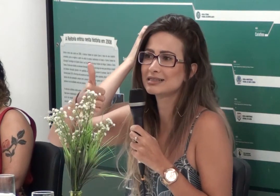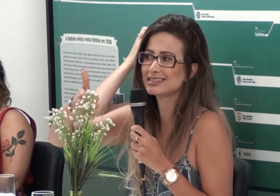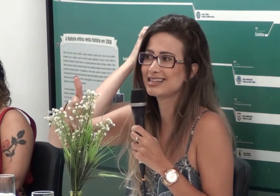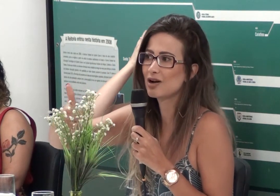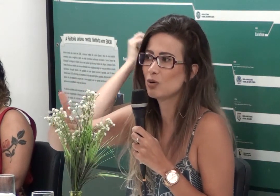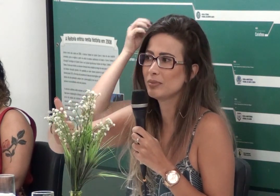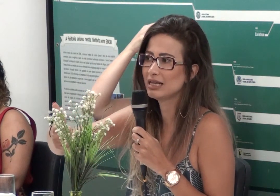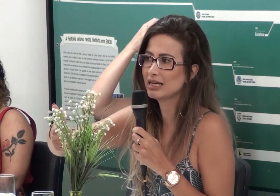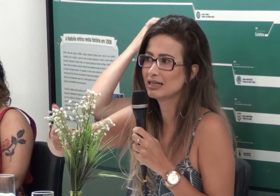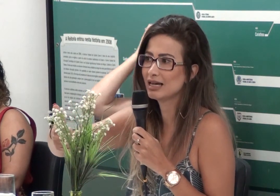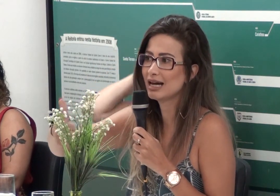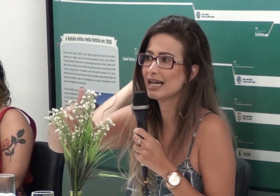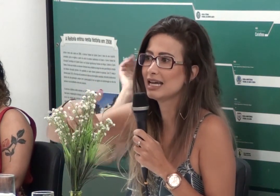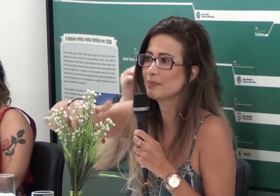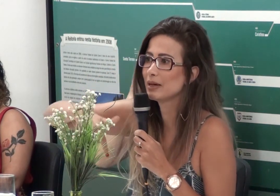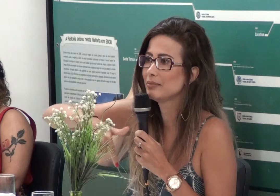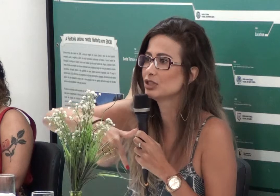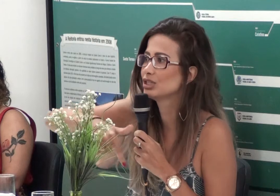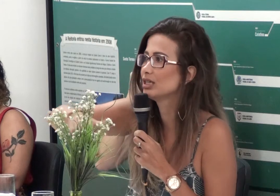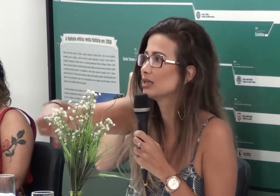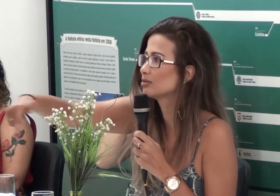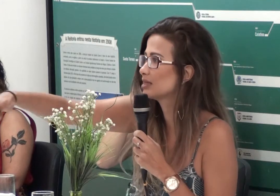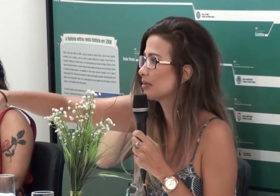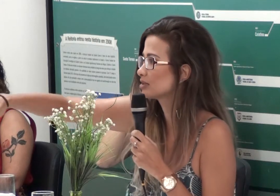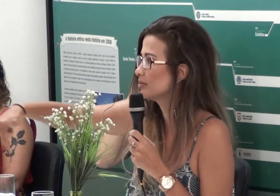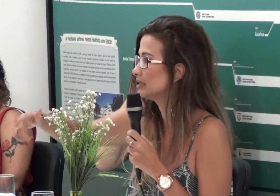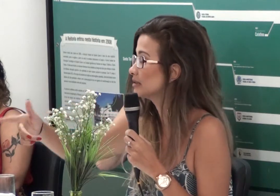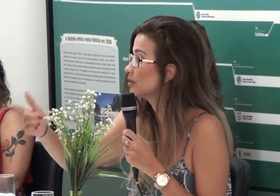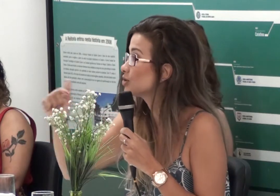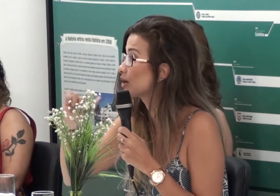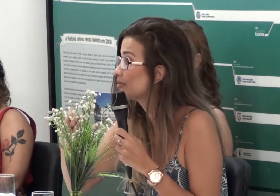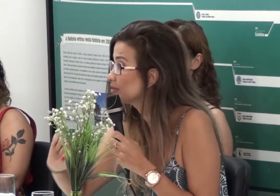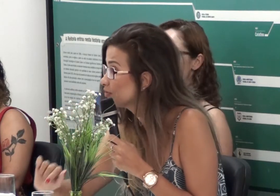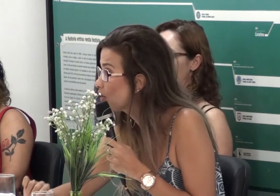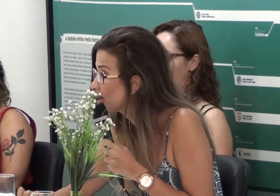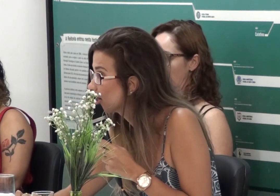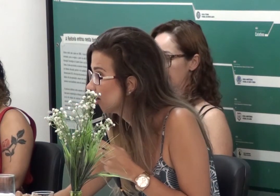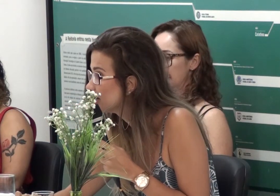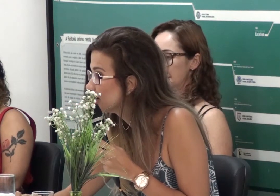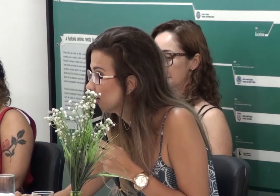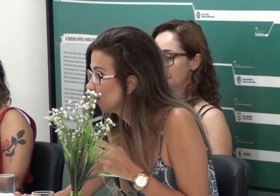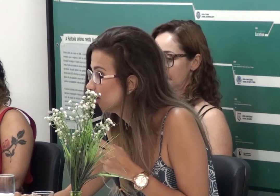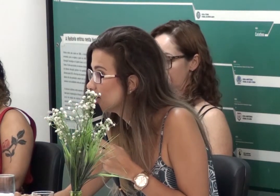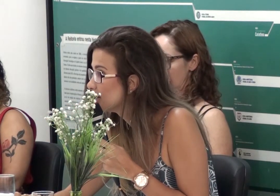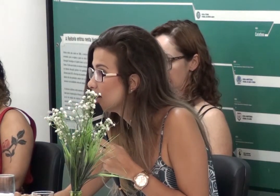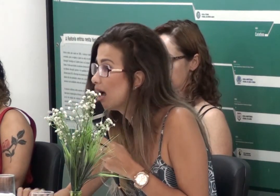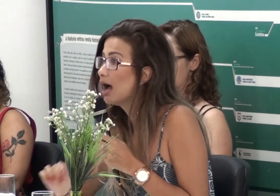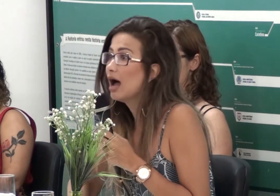ele gostasse da comida, ele permitiria que os demais comessem. Senão, ele jogava fora.